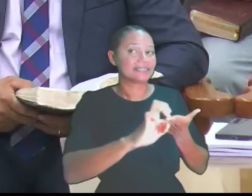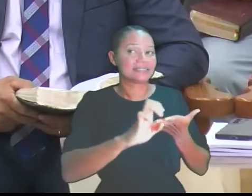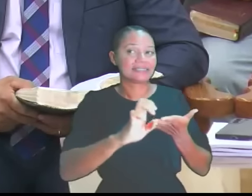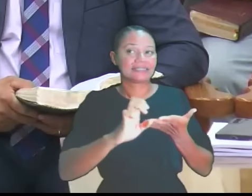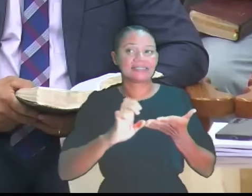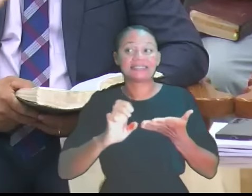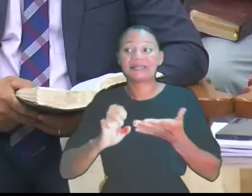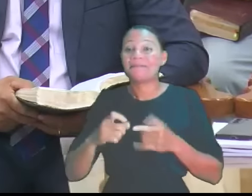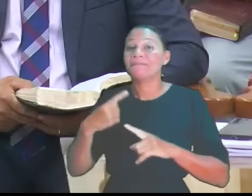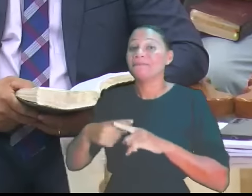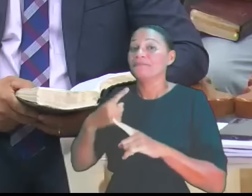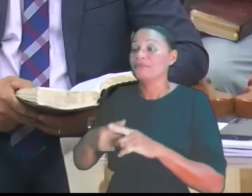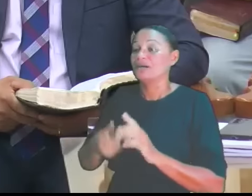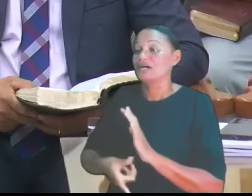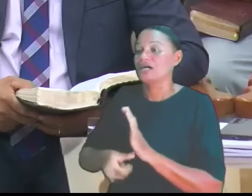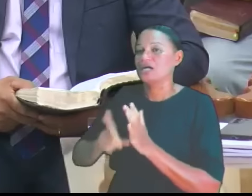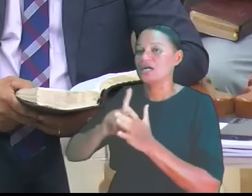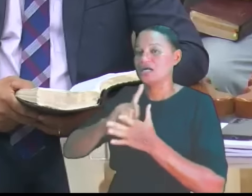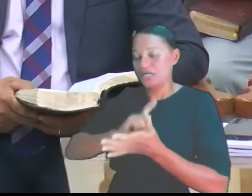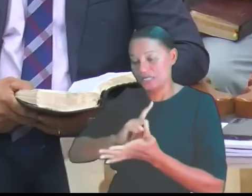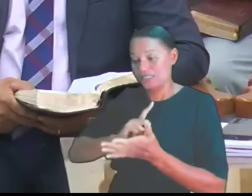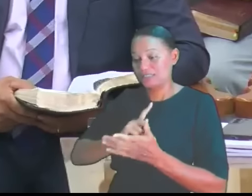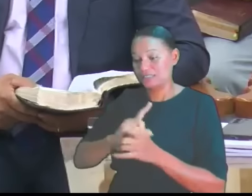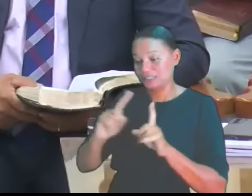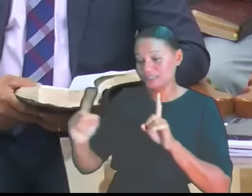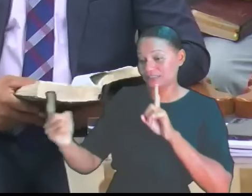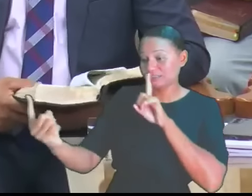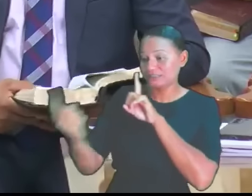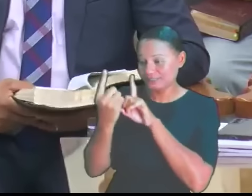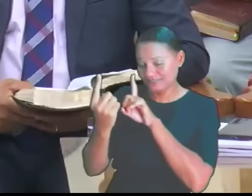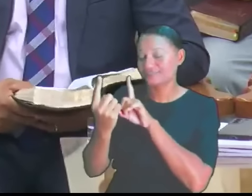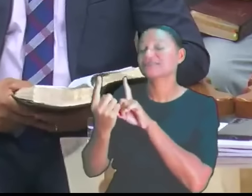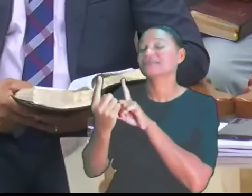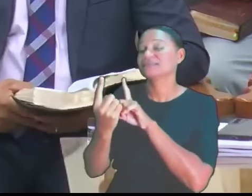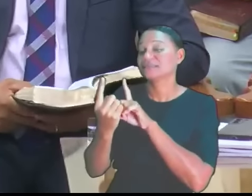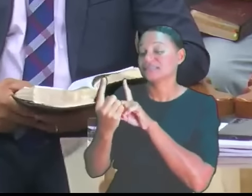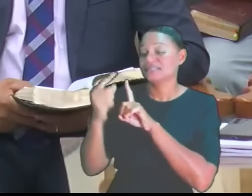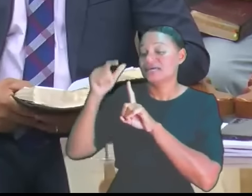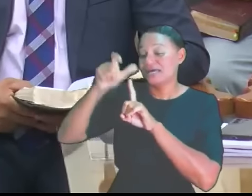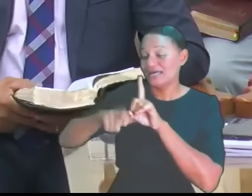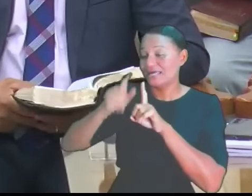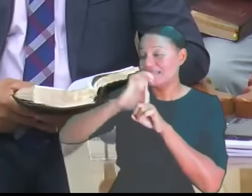com Acabe, Deus está tendo uma reunião com os corvos.